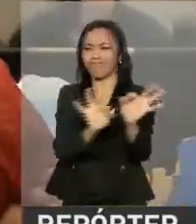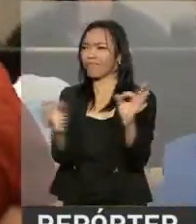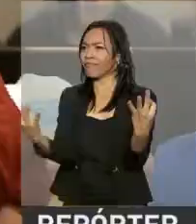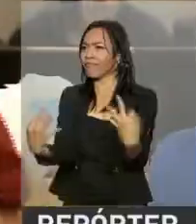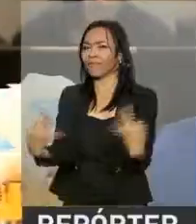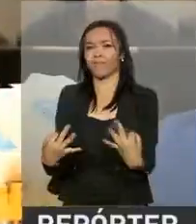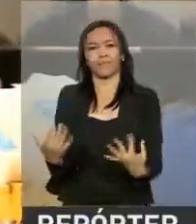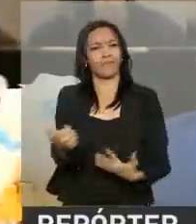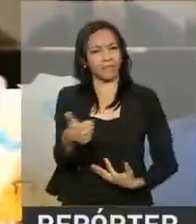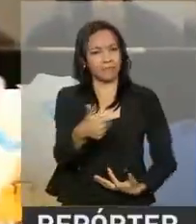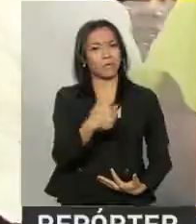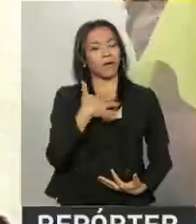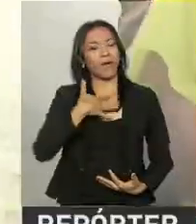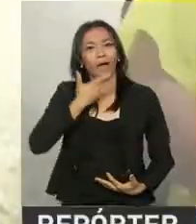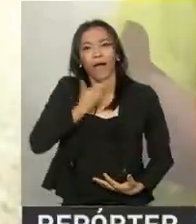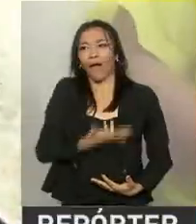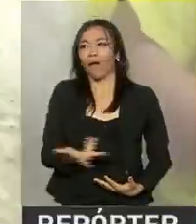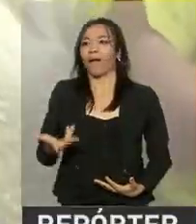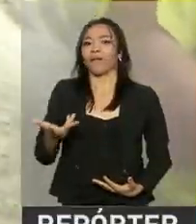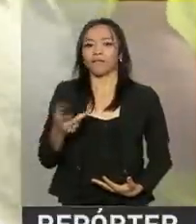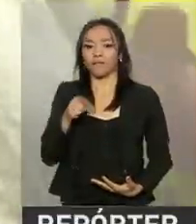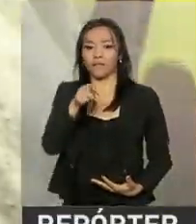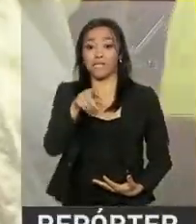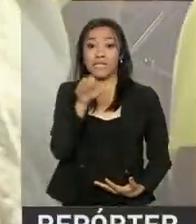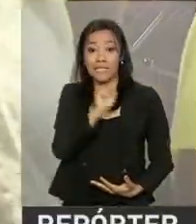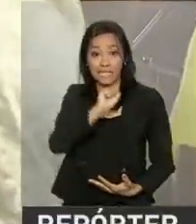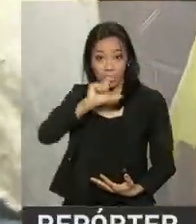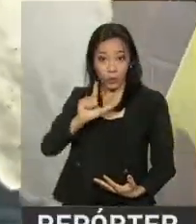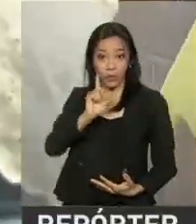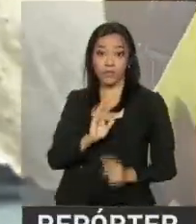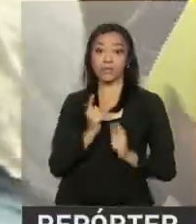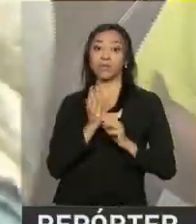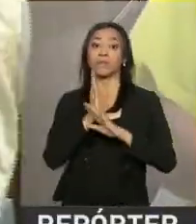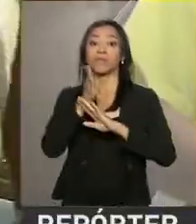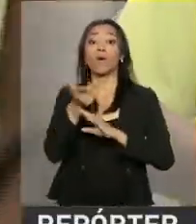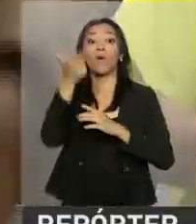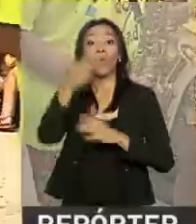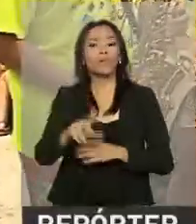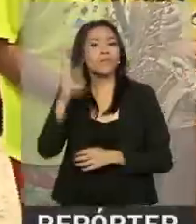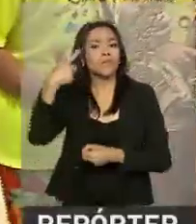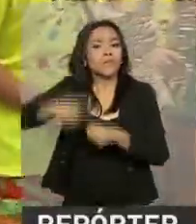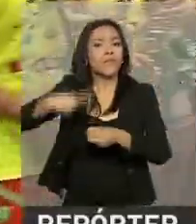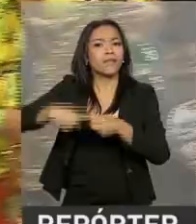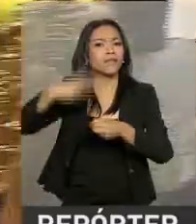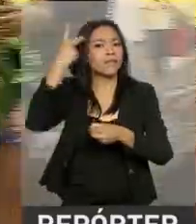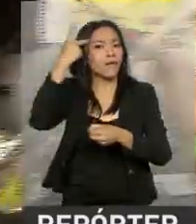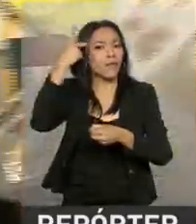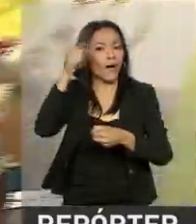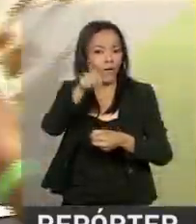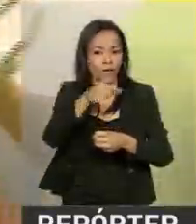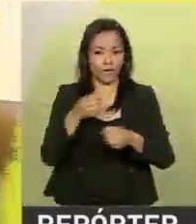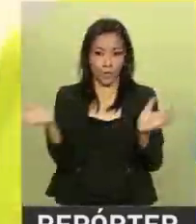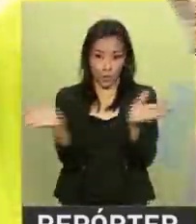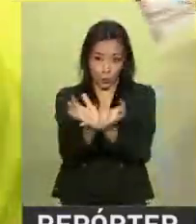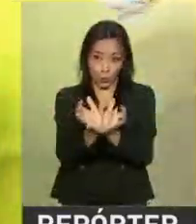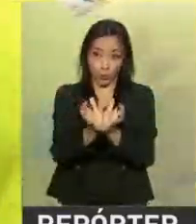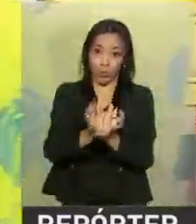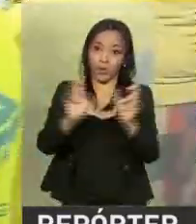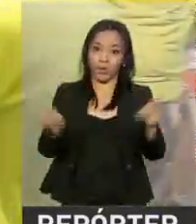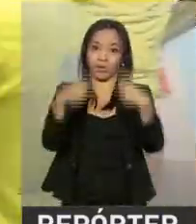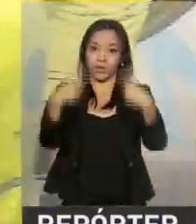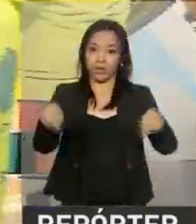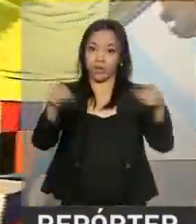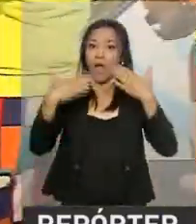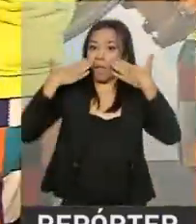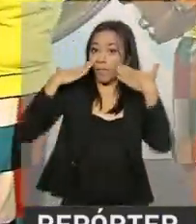tom encantada de são luiz do paraitinga interior de são paulo o grupo charanga do equador veio para